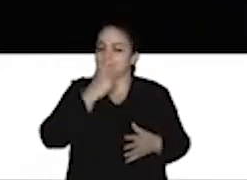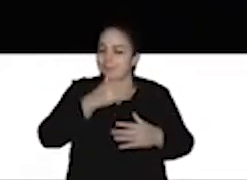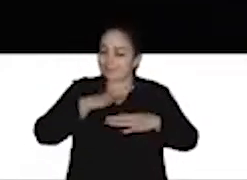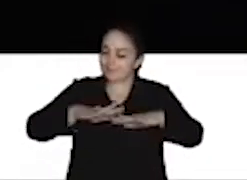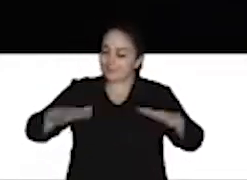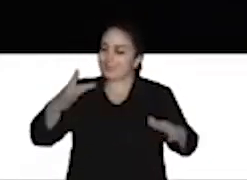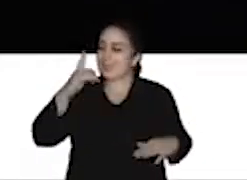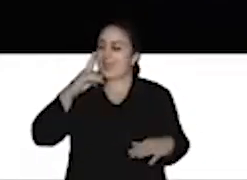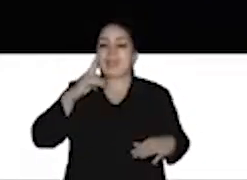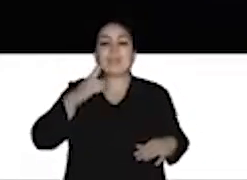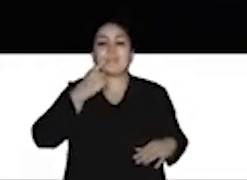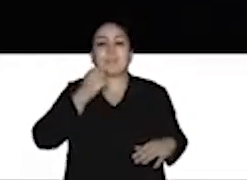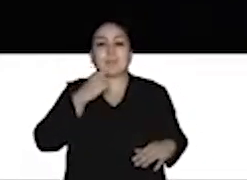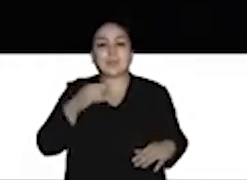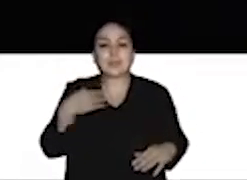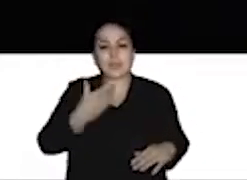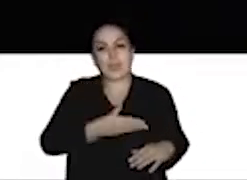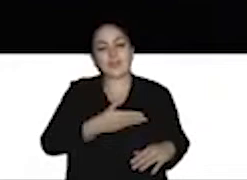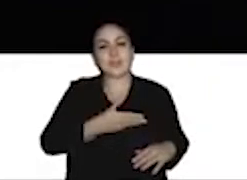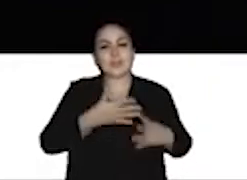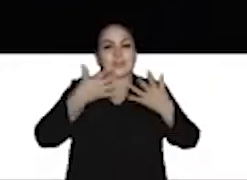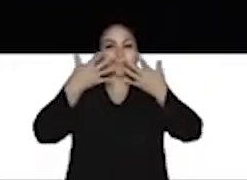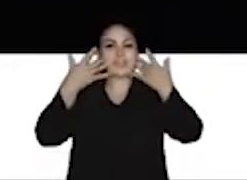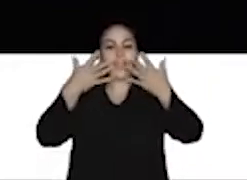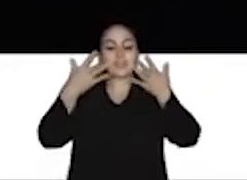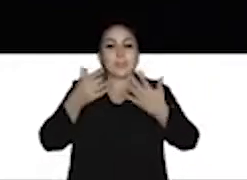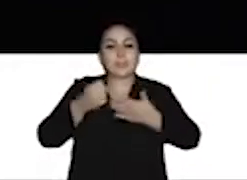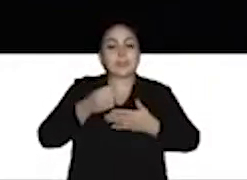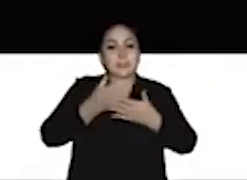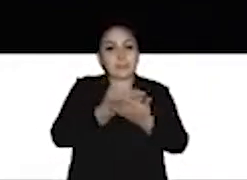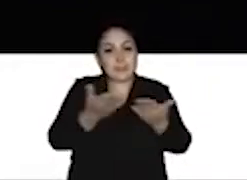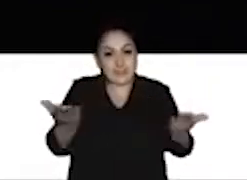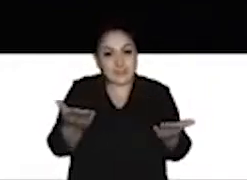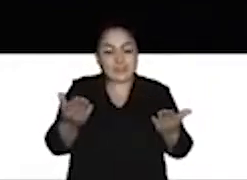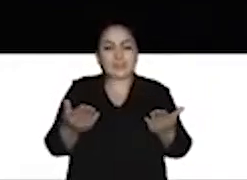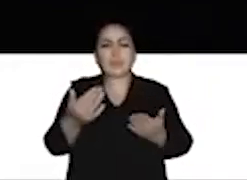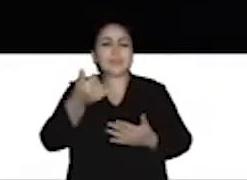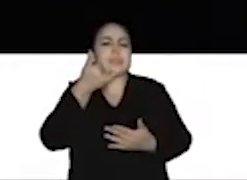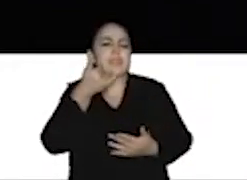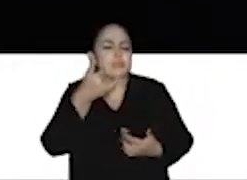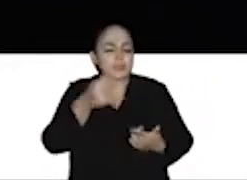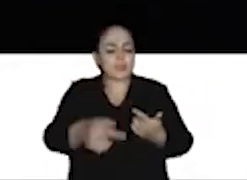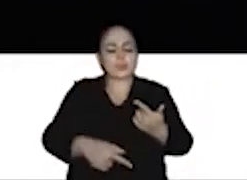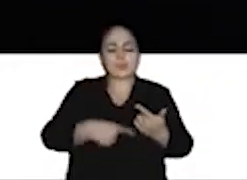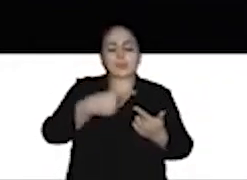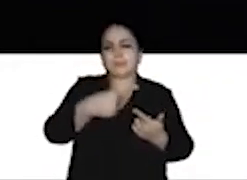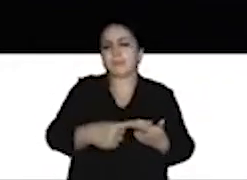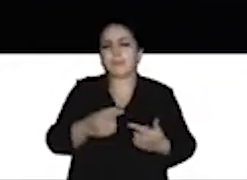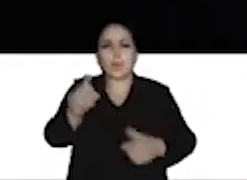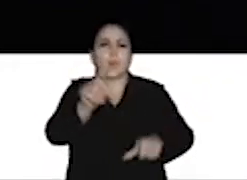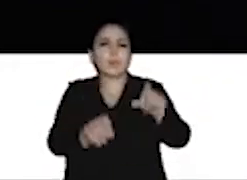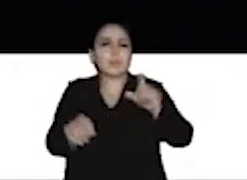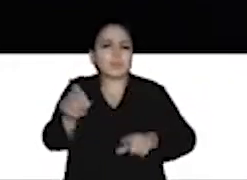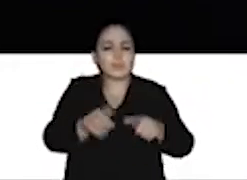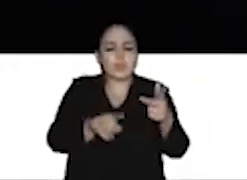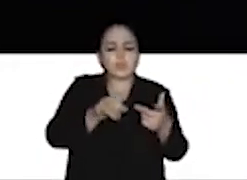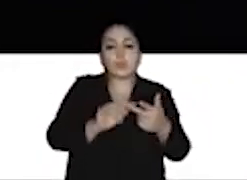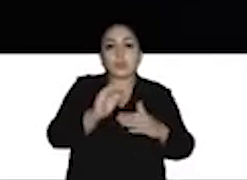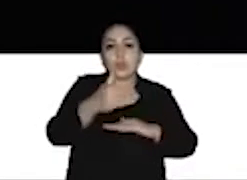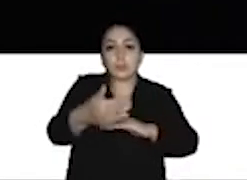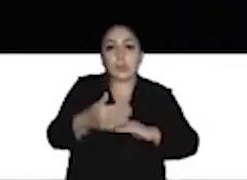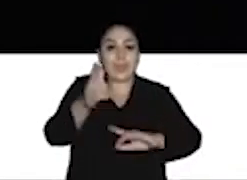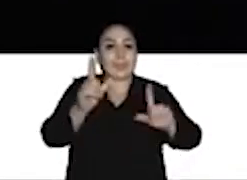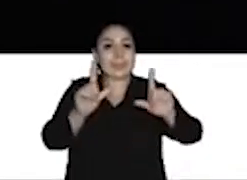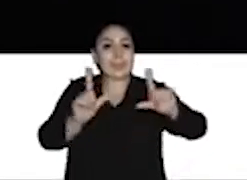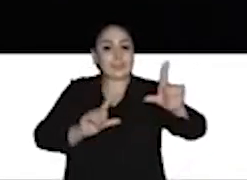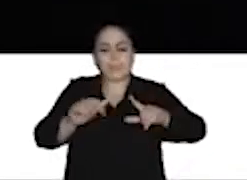tapete vermelho aqui no nosso teatro, para levar para você, aí no seu telefone, né, no seu computador, no seu notebook, na sua